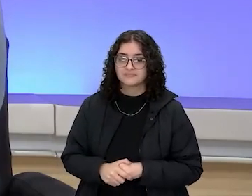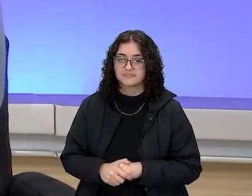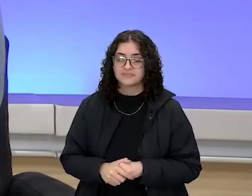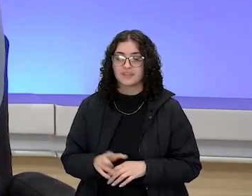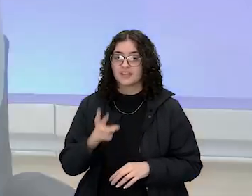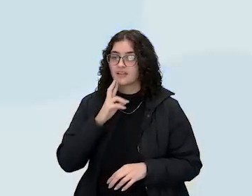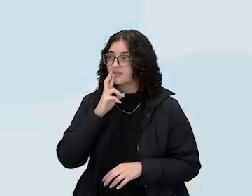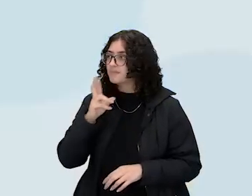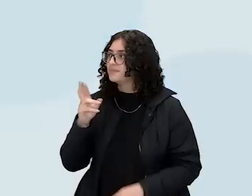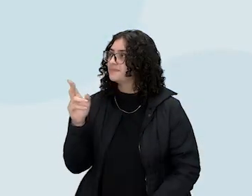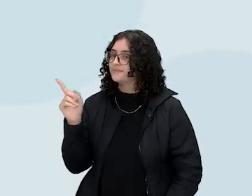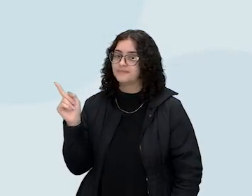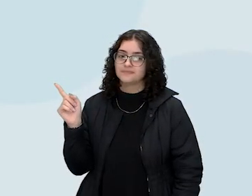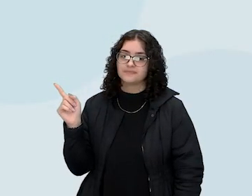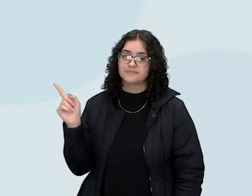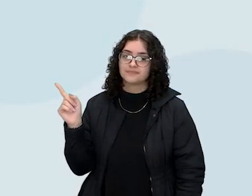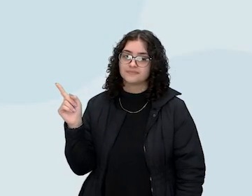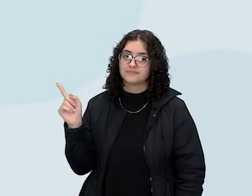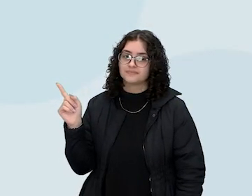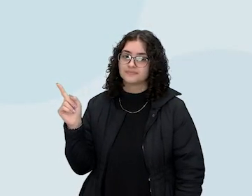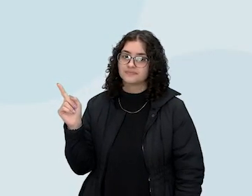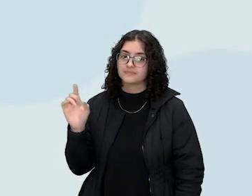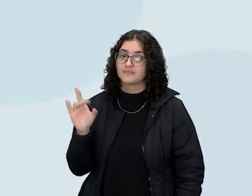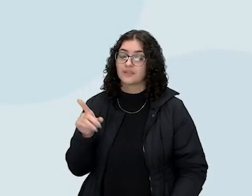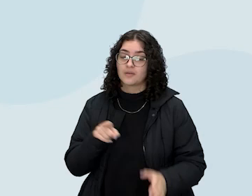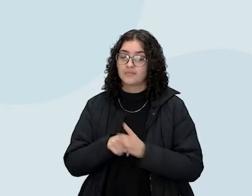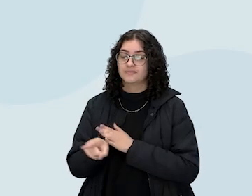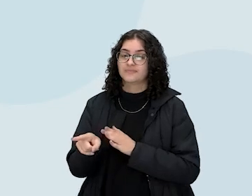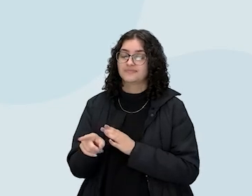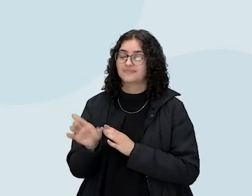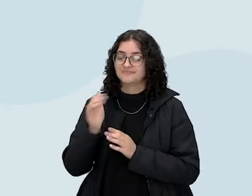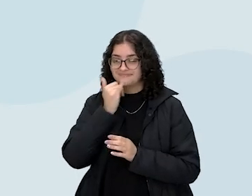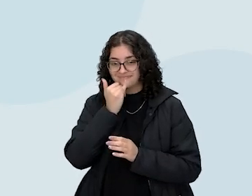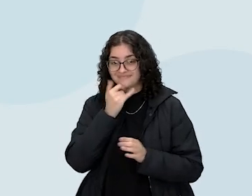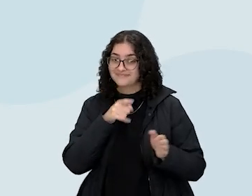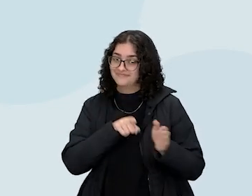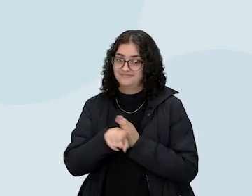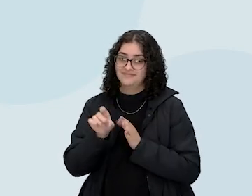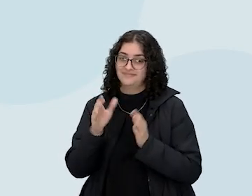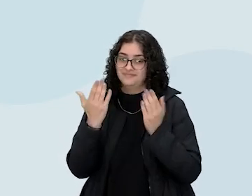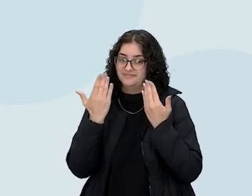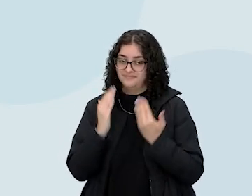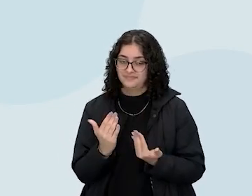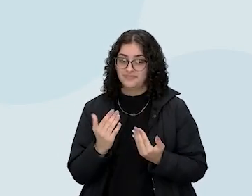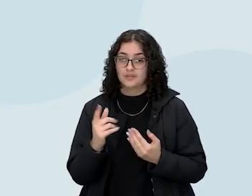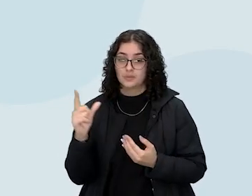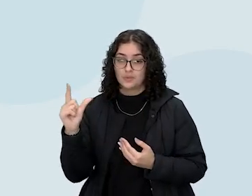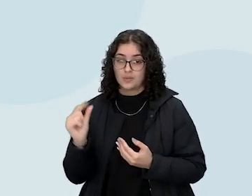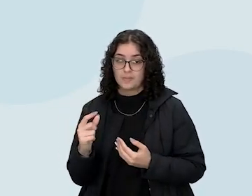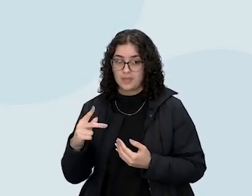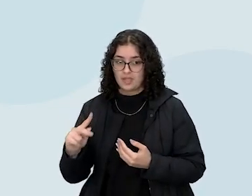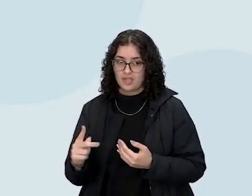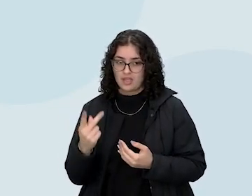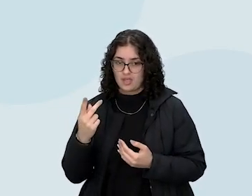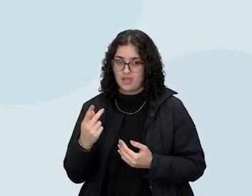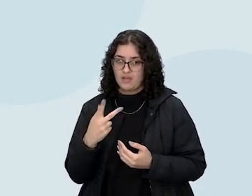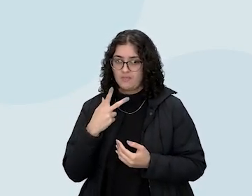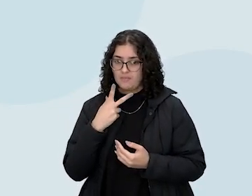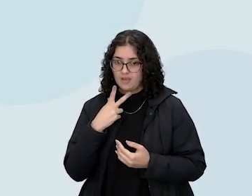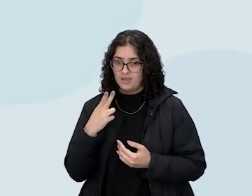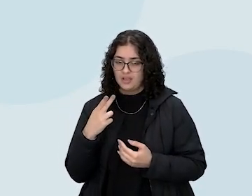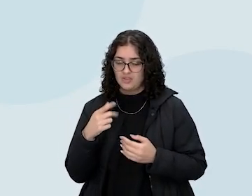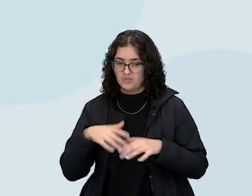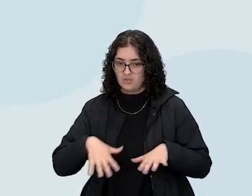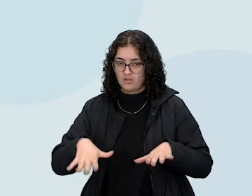só as respostas, só as perguntas para a gente analisar. Diminuir o pH vai fazer com que o solo fique mais